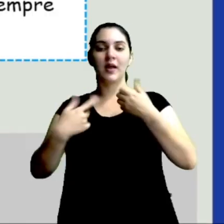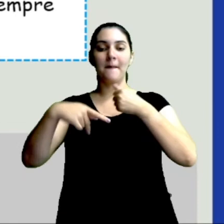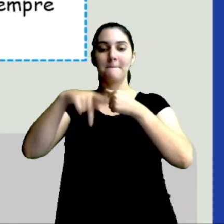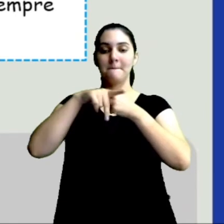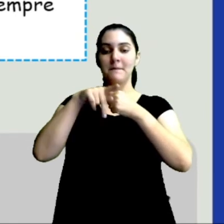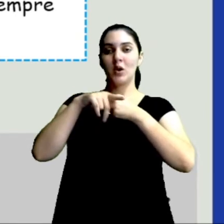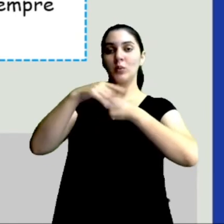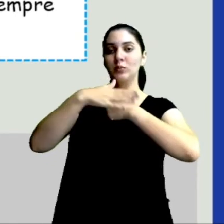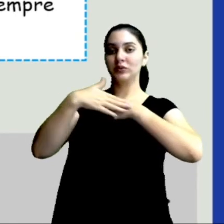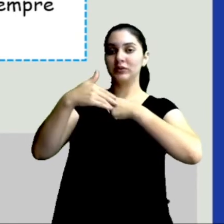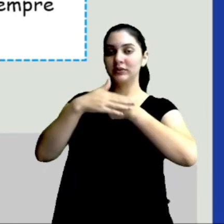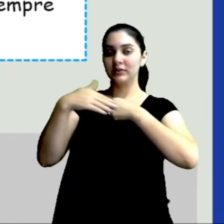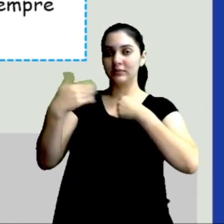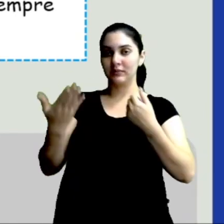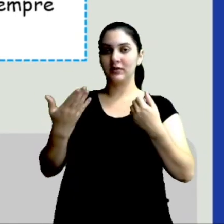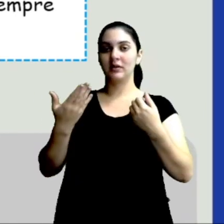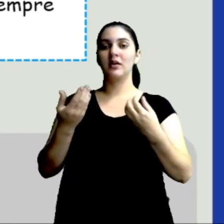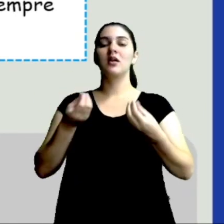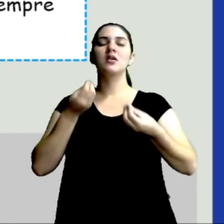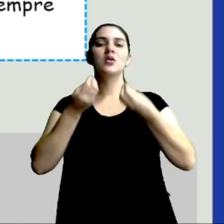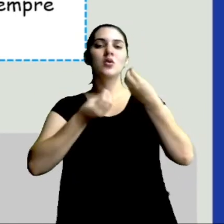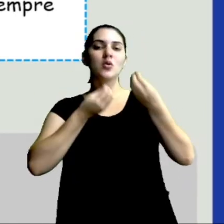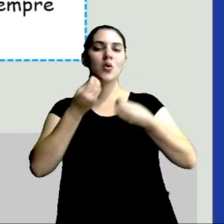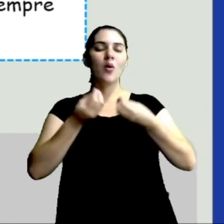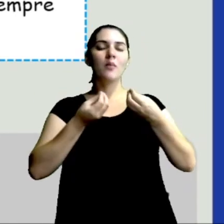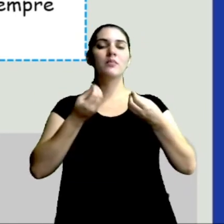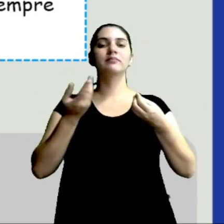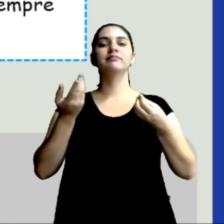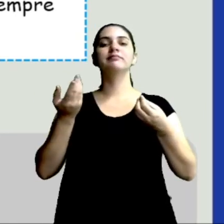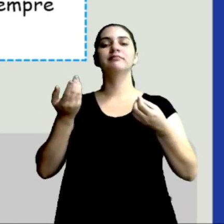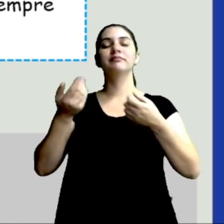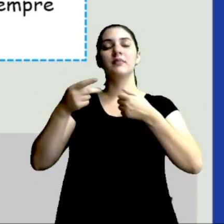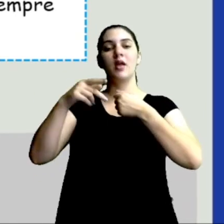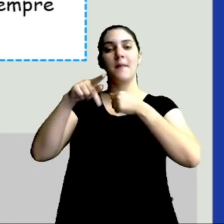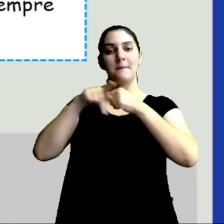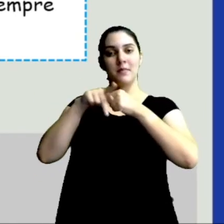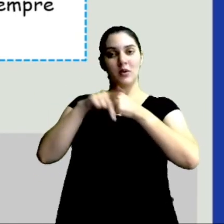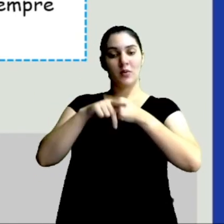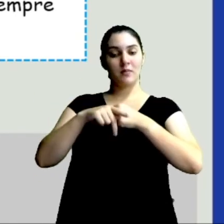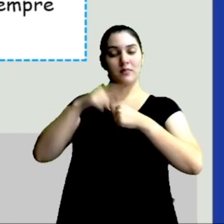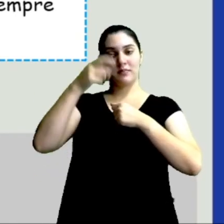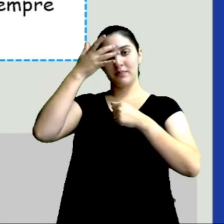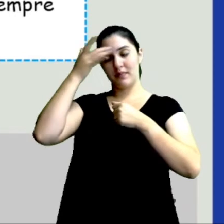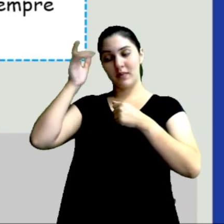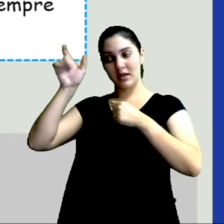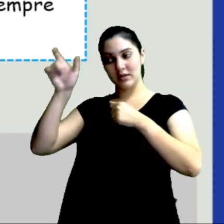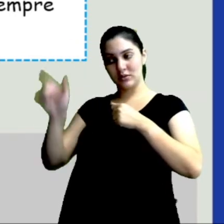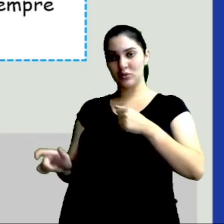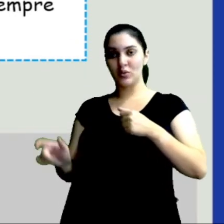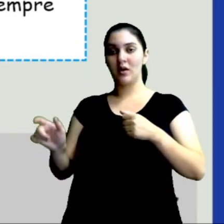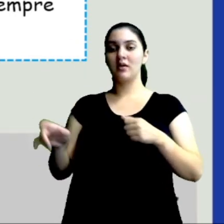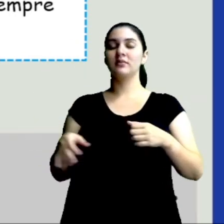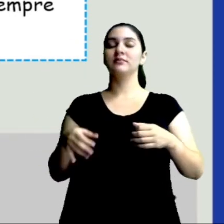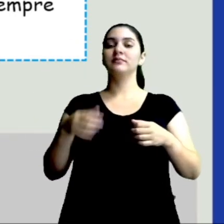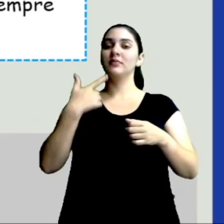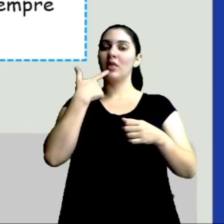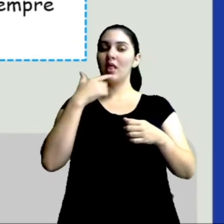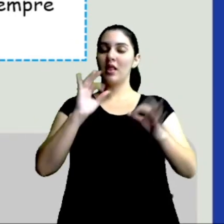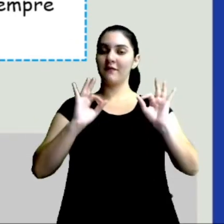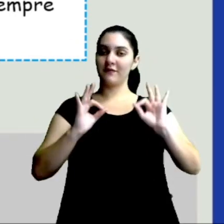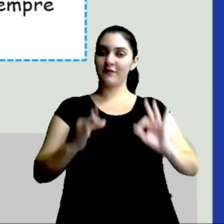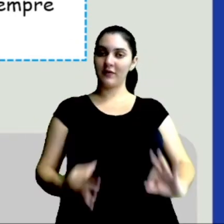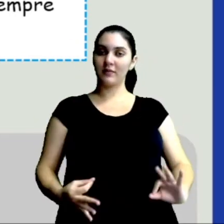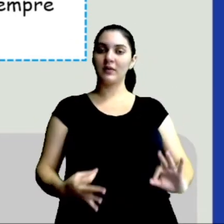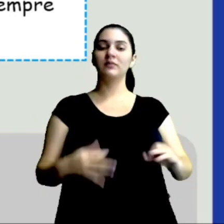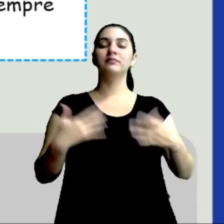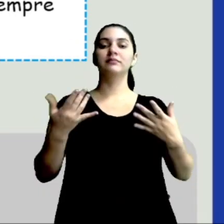pronomes de tratamento, eles são utilizados como alternativas para os pronomes pessoais em linguagens mais formais ou técnicas.